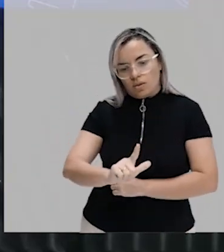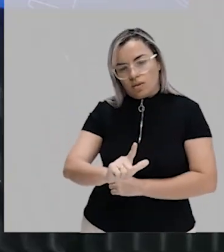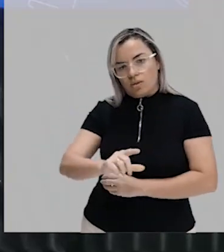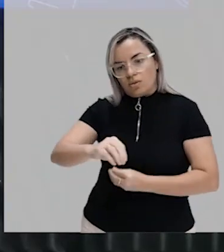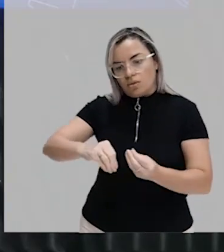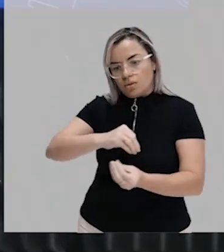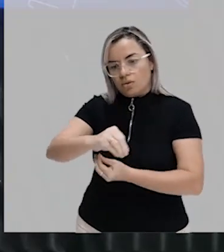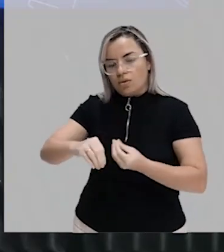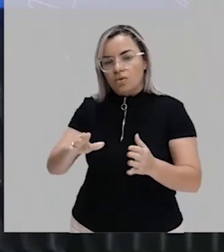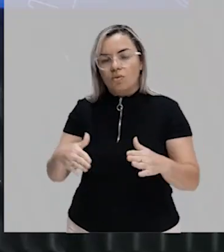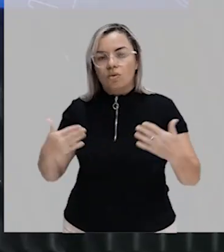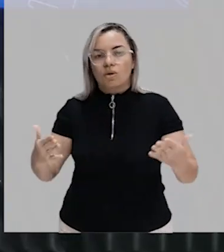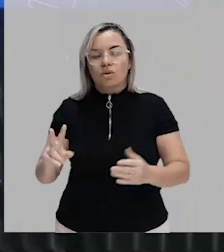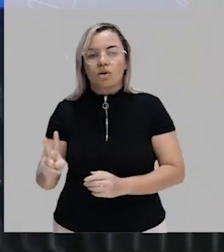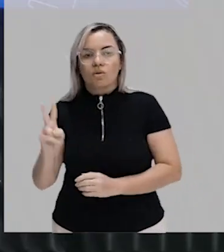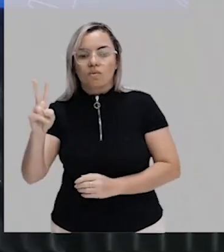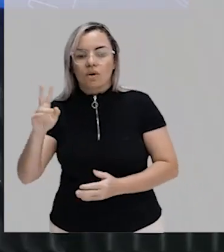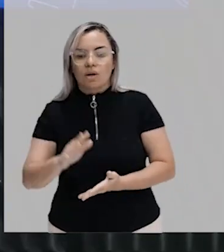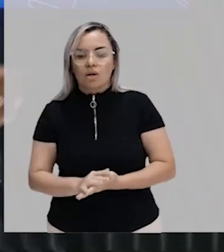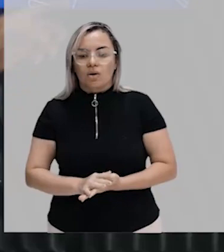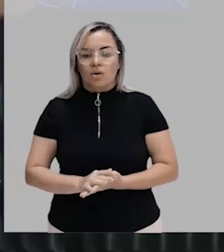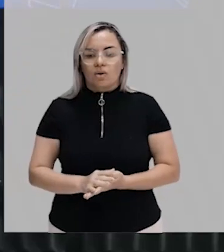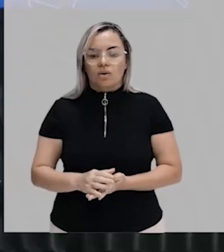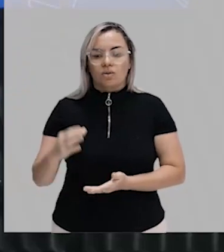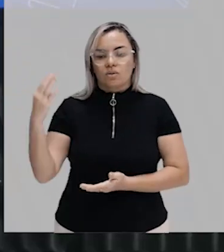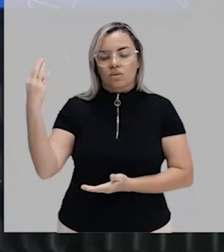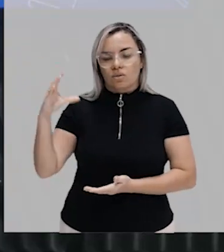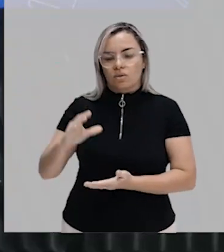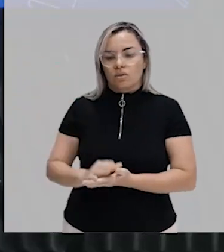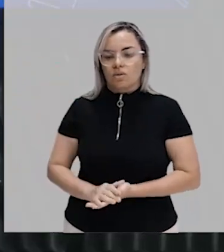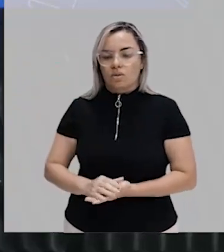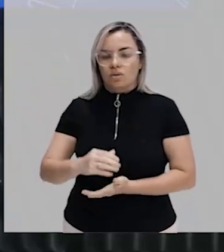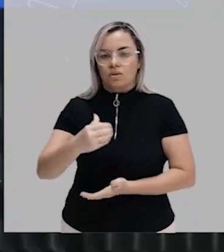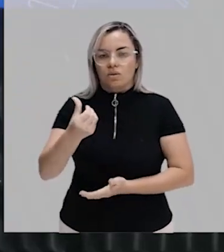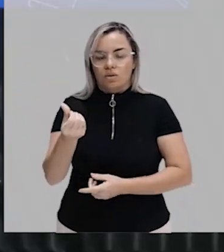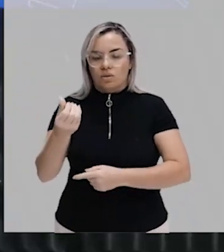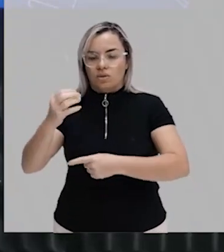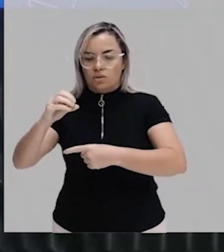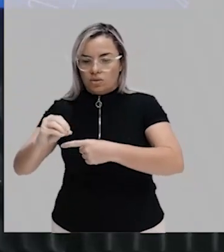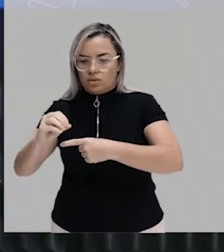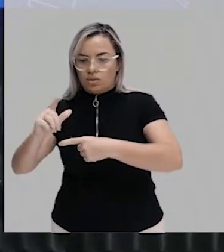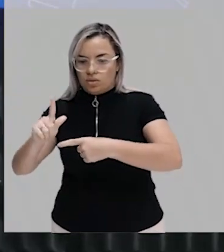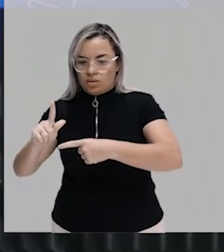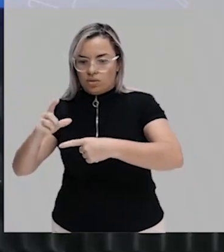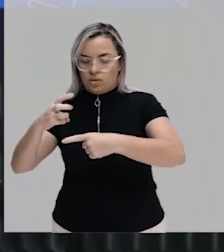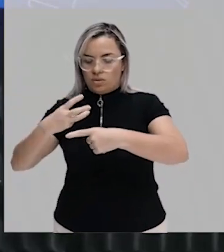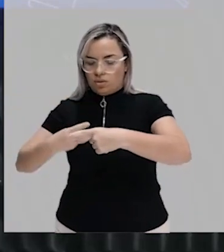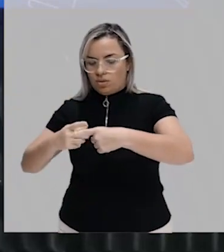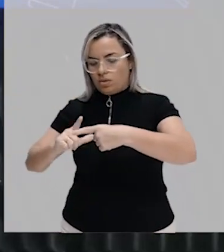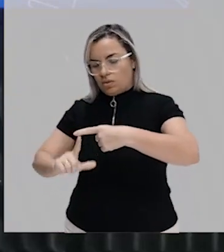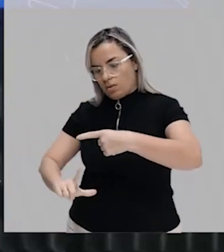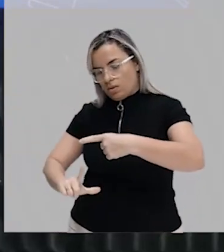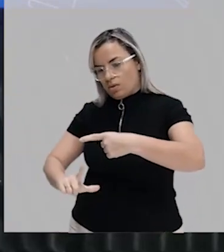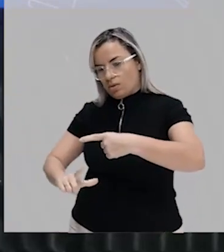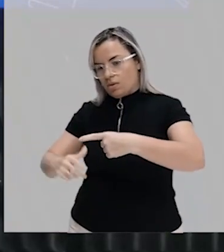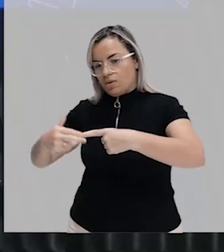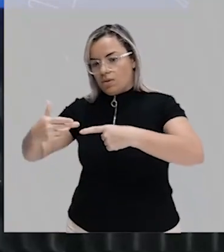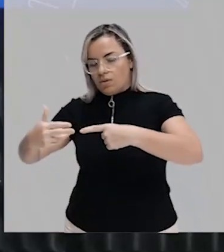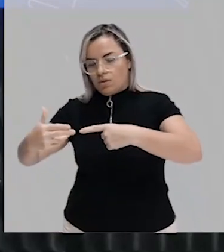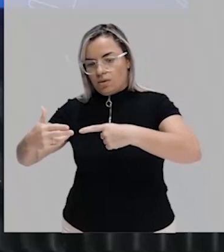a sua concentração? Vou pegar a massa, 60, e dividir pelo volume, 3,